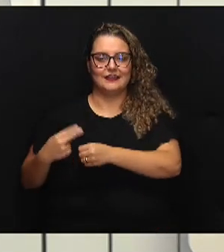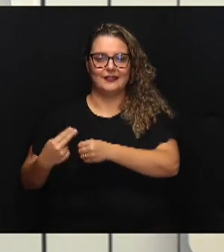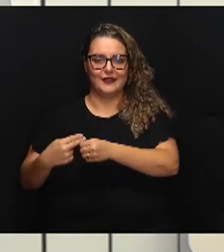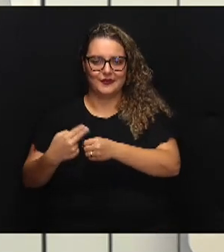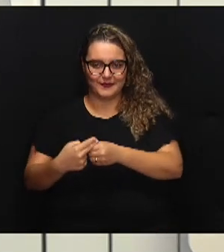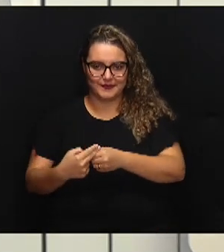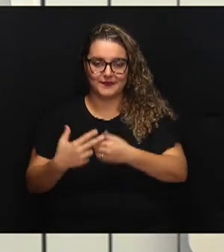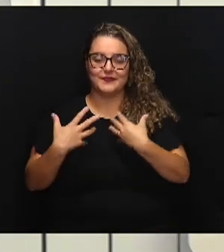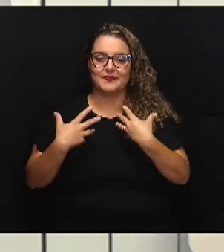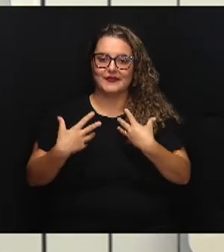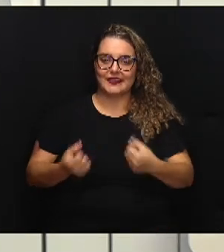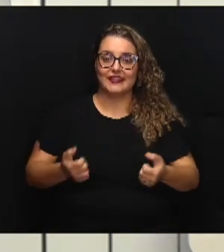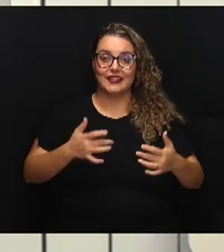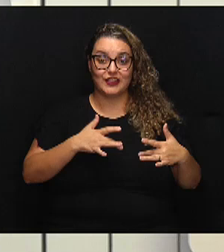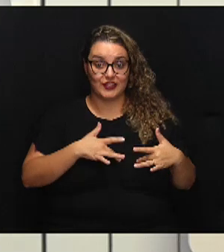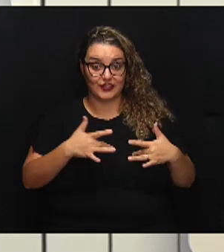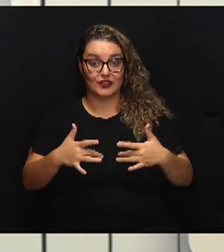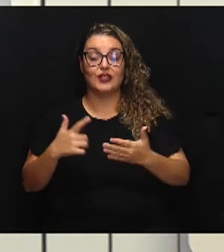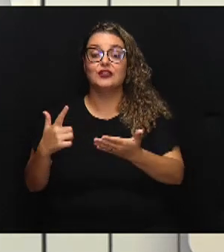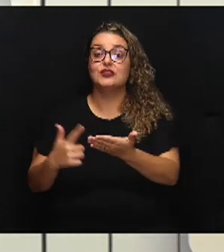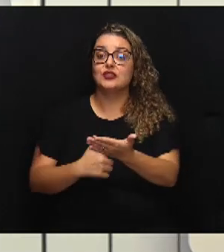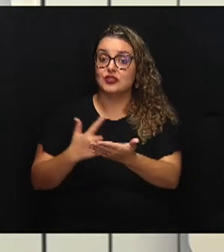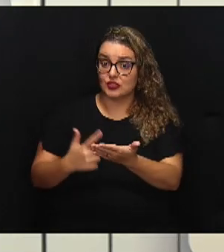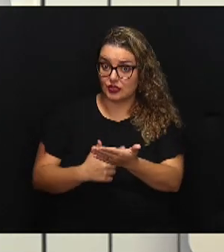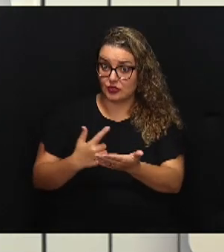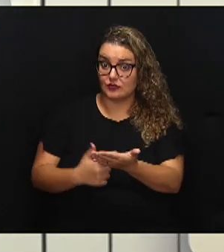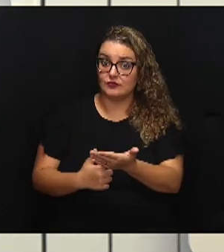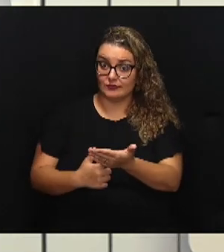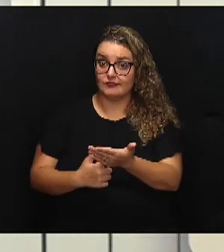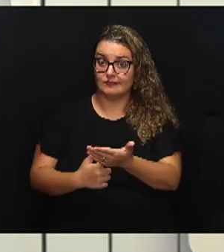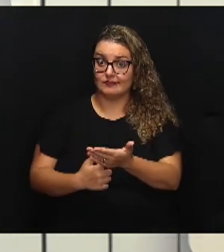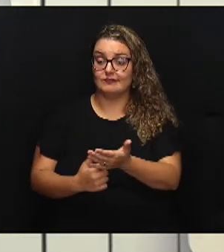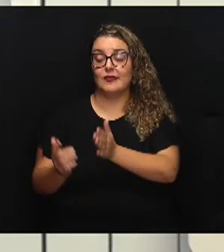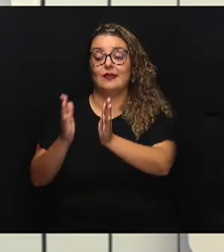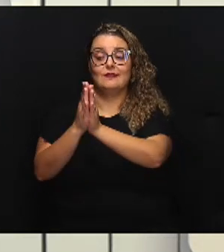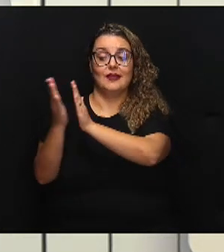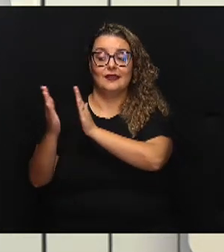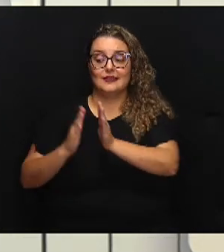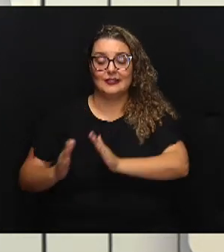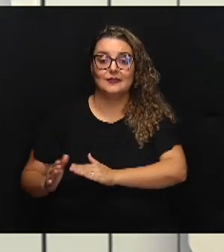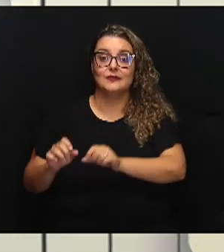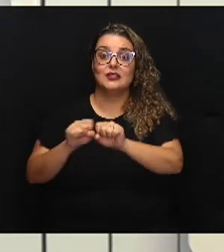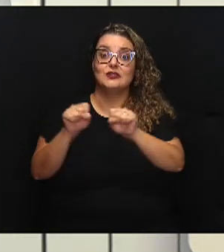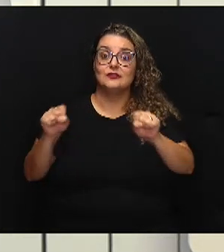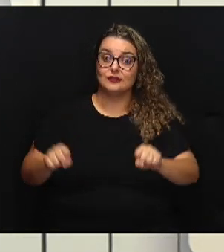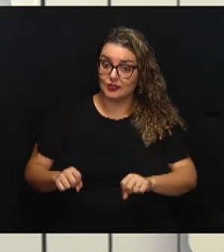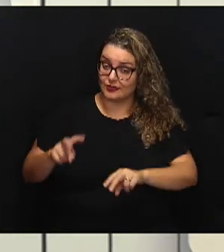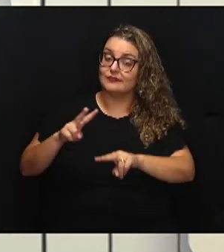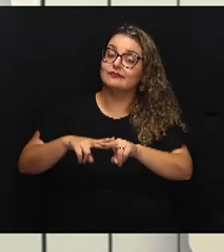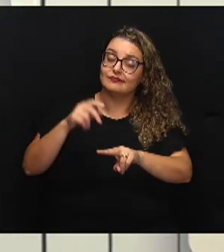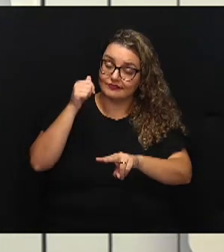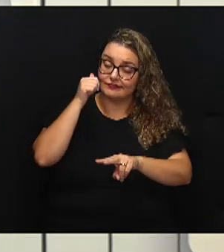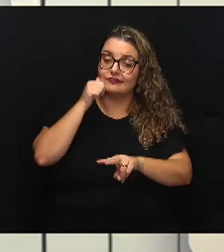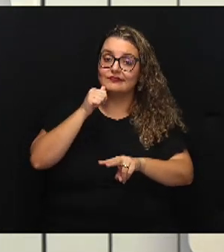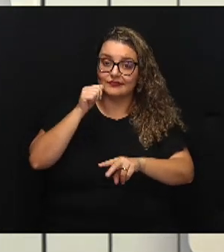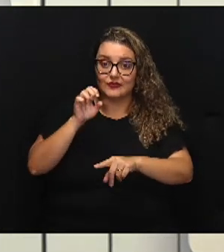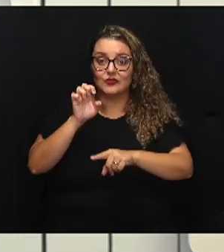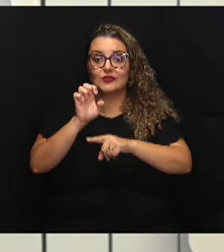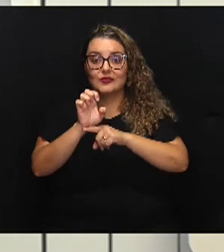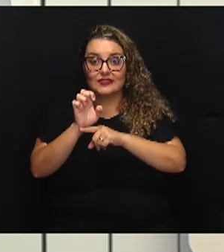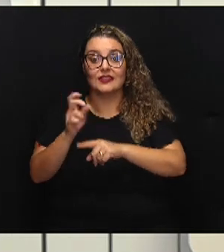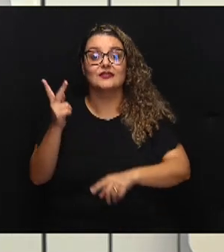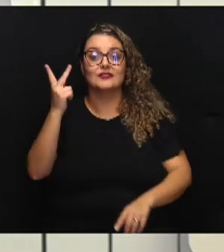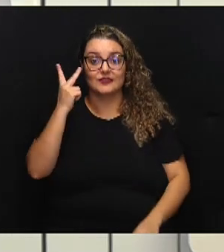está recebendo doações de livros em prol das bibliotecas do Sistema Prisional Feminino do Estado de São